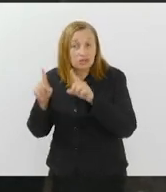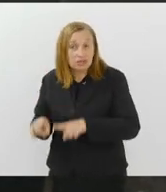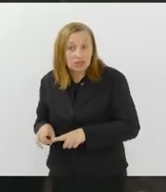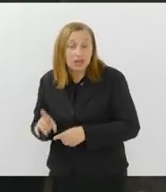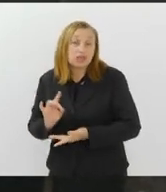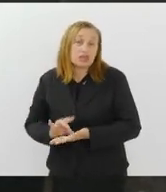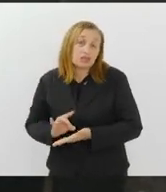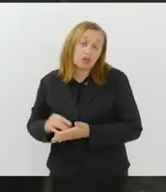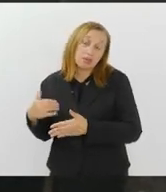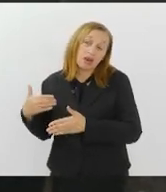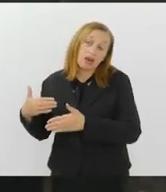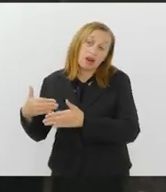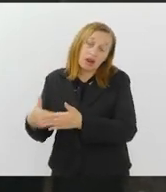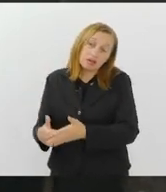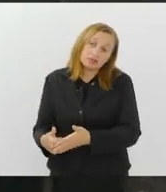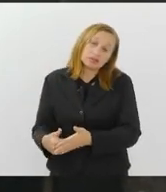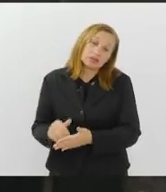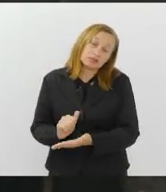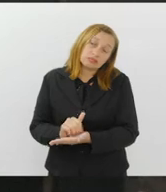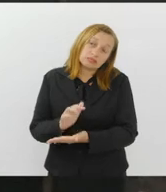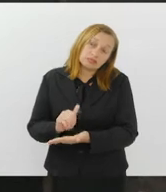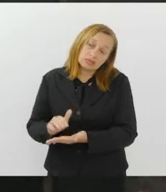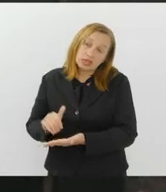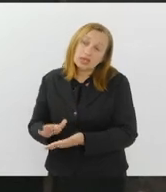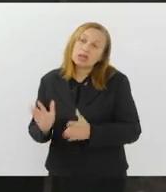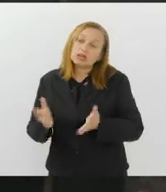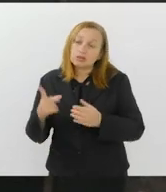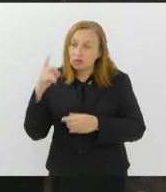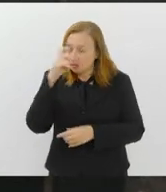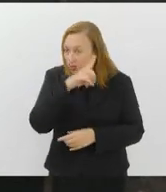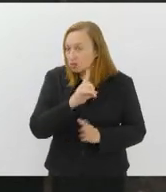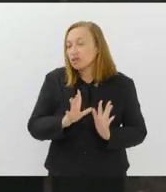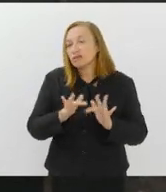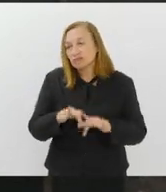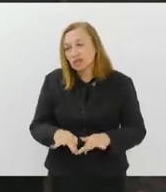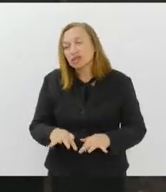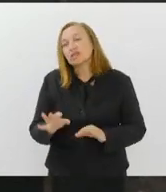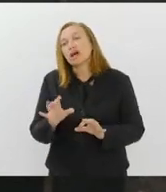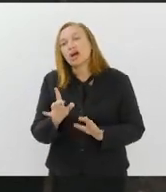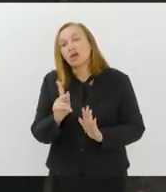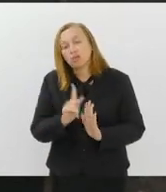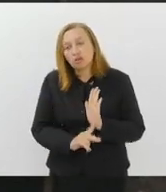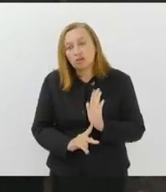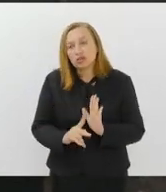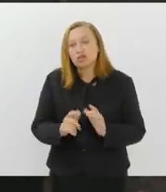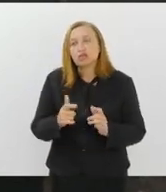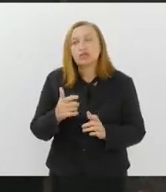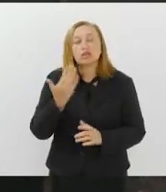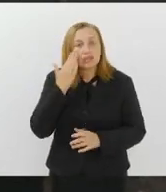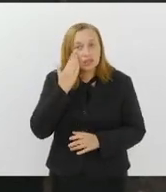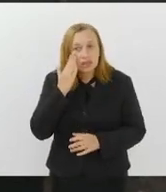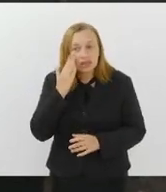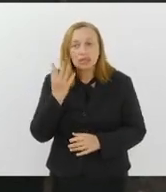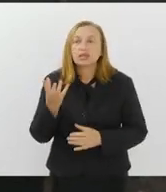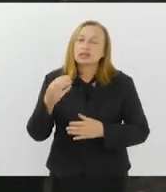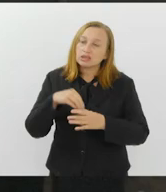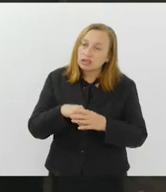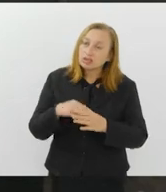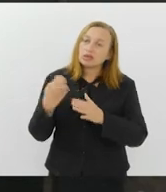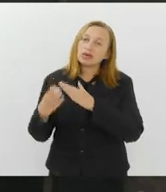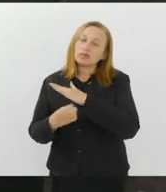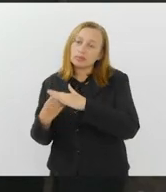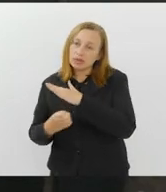ao longo desse período, eles saíram, e a gente está com dificuldade de concluir esse projeto, que é um projeto, entendo, inclusive, está na nossa agenda